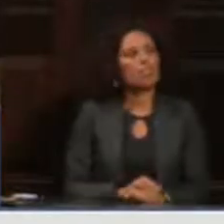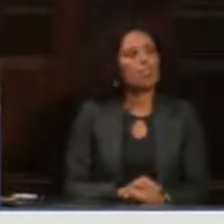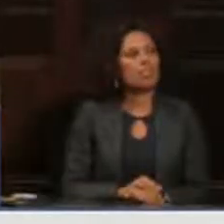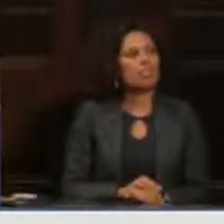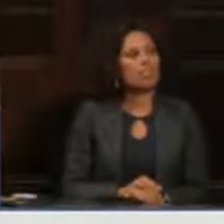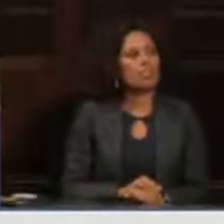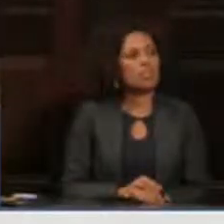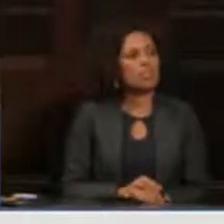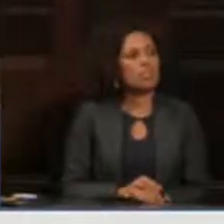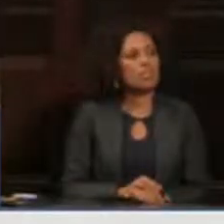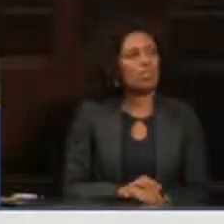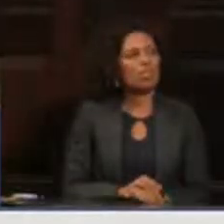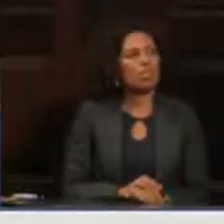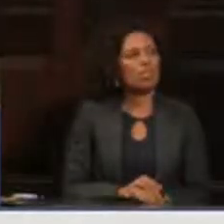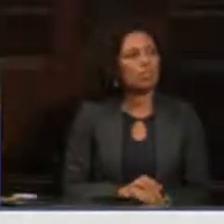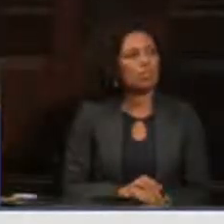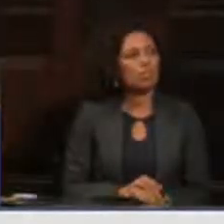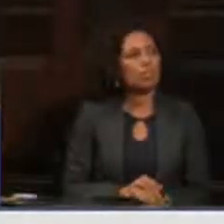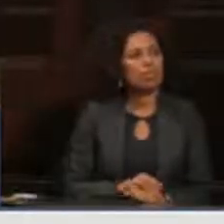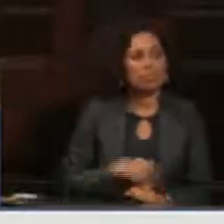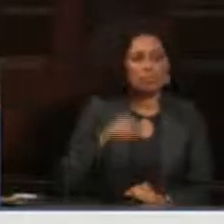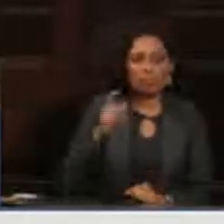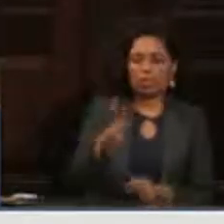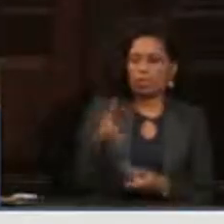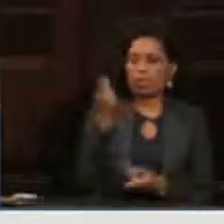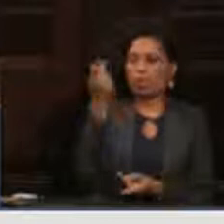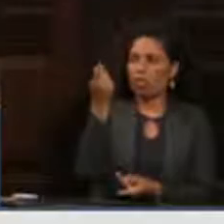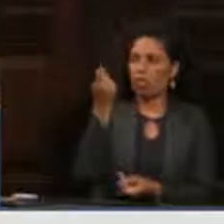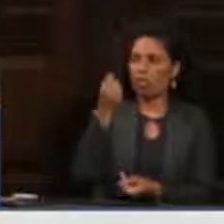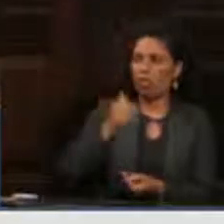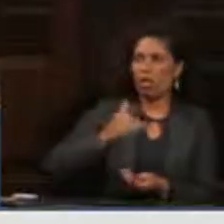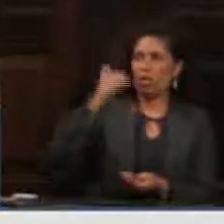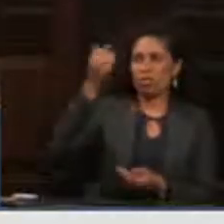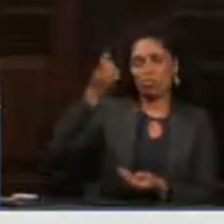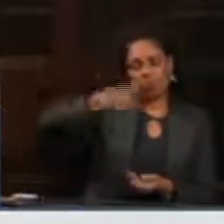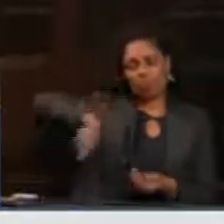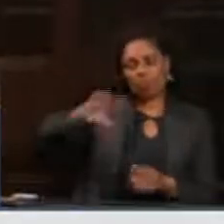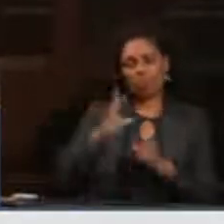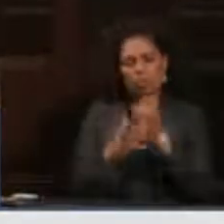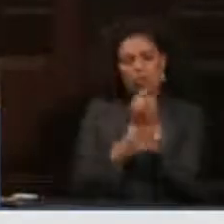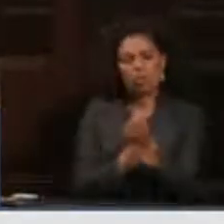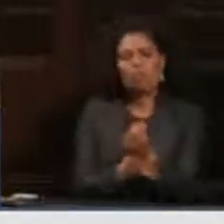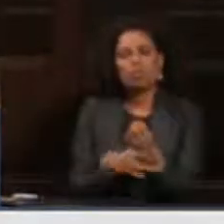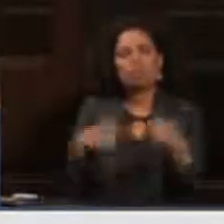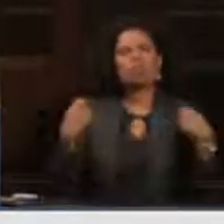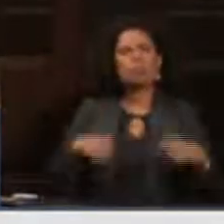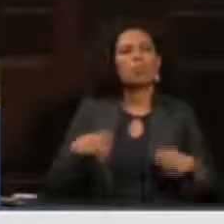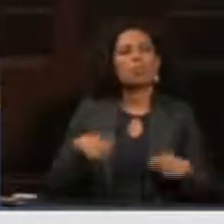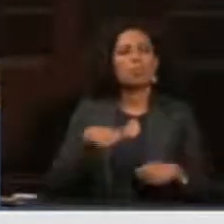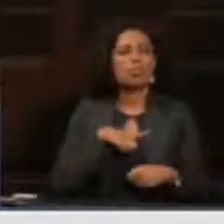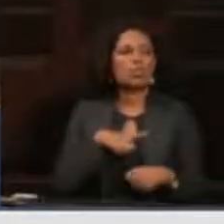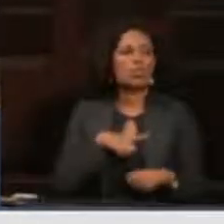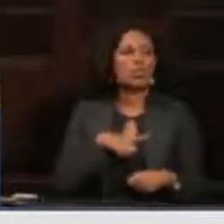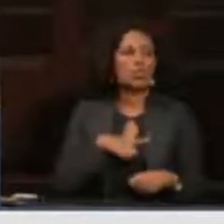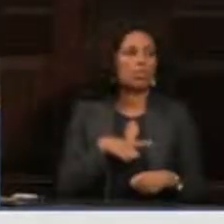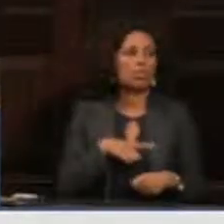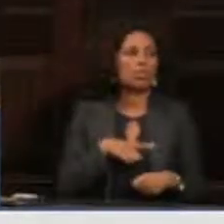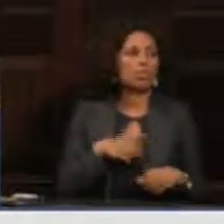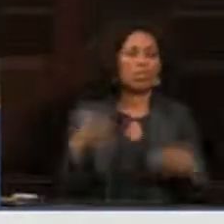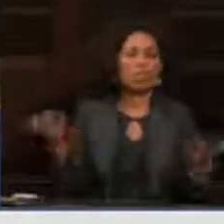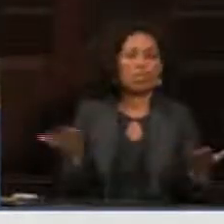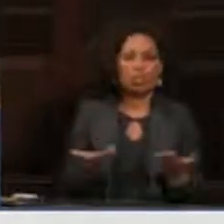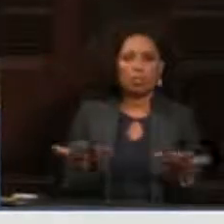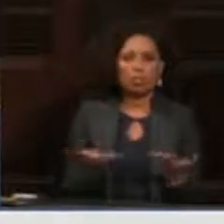muito alta, e ela é verdadeira e deve ser respeitada, com segurança, ambulância, luz, recepção.